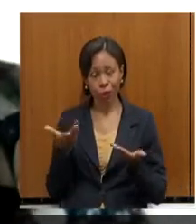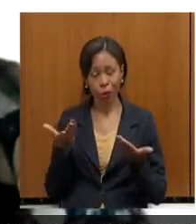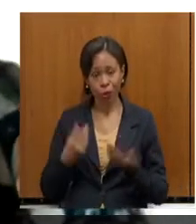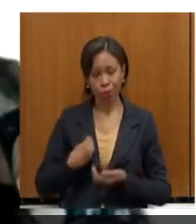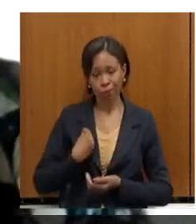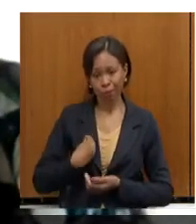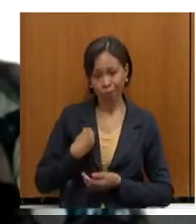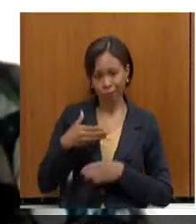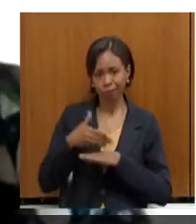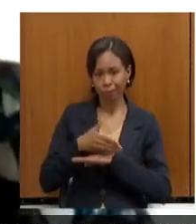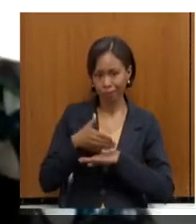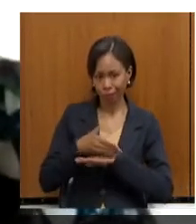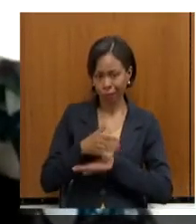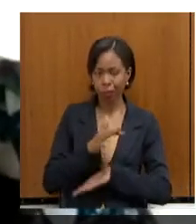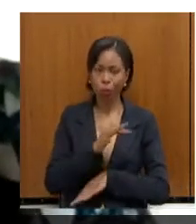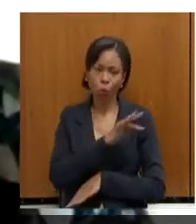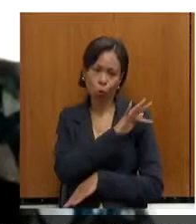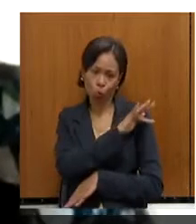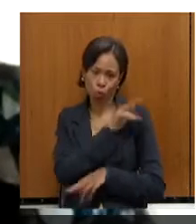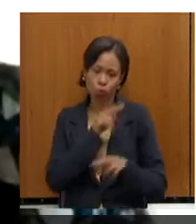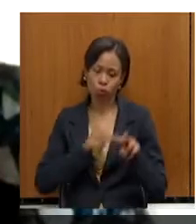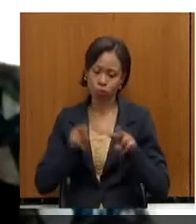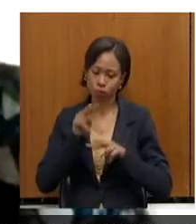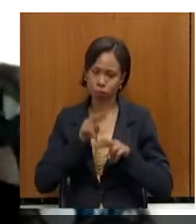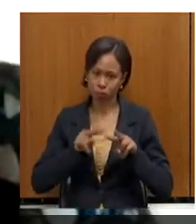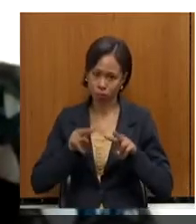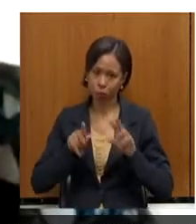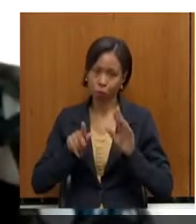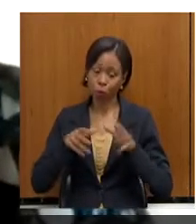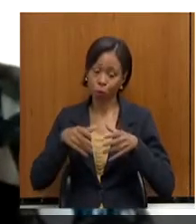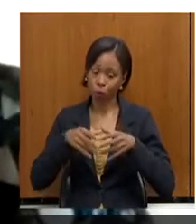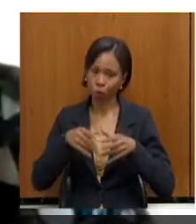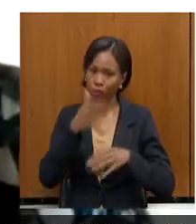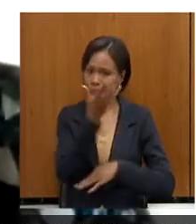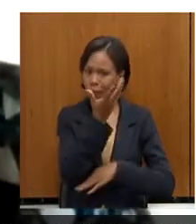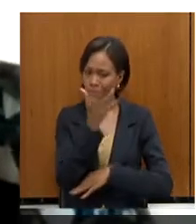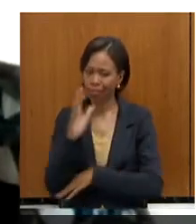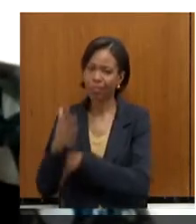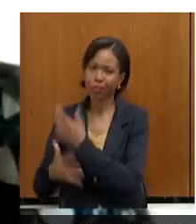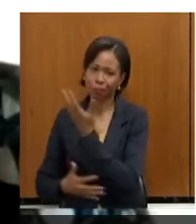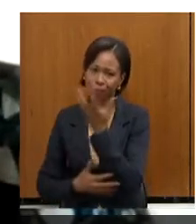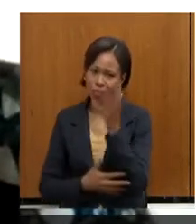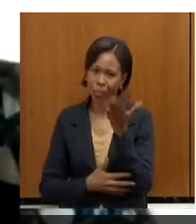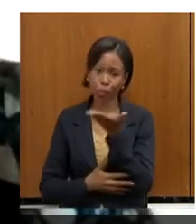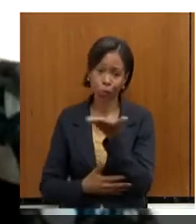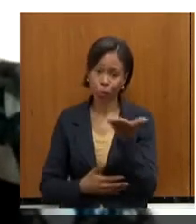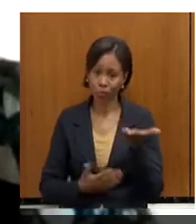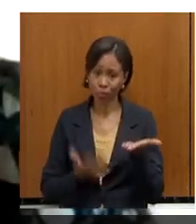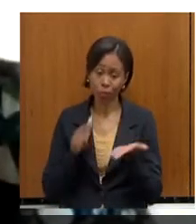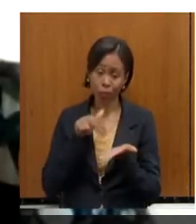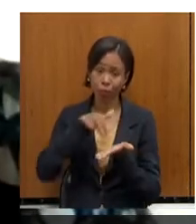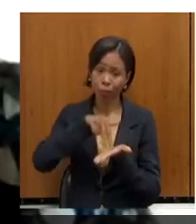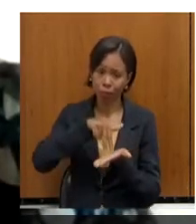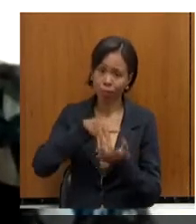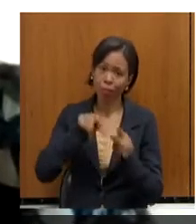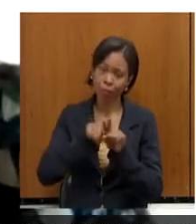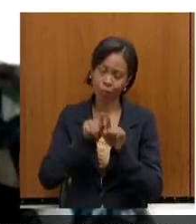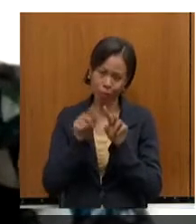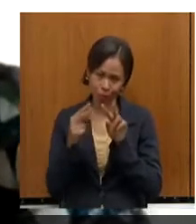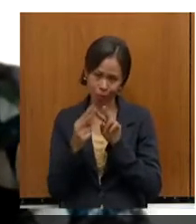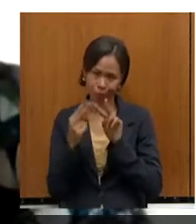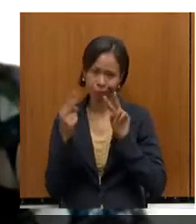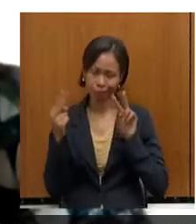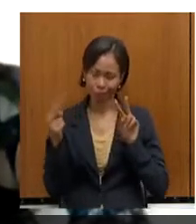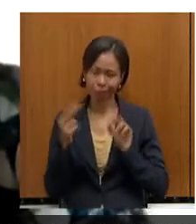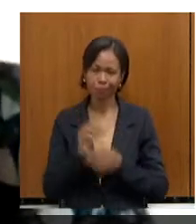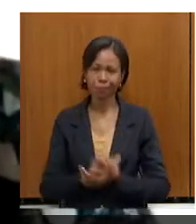o Assembleia ficar lisa de Meio Ambiente tanto que estão aí presencialmente quantos colegas que estão aqui participando de